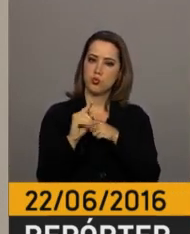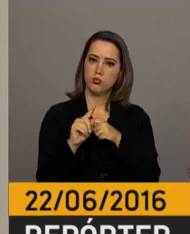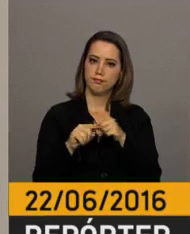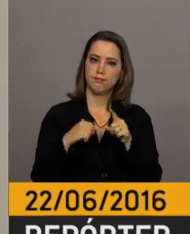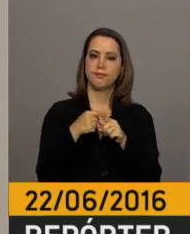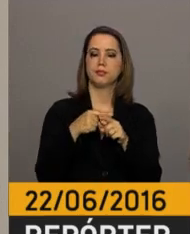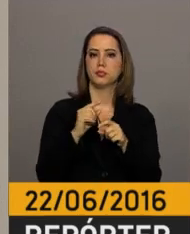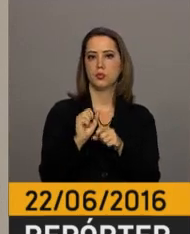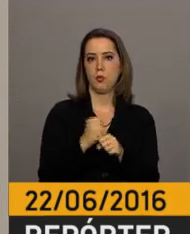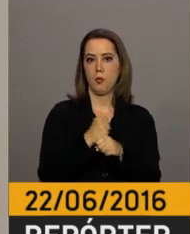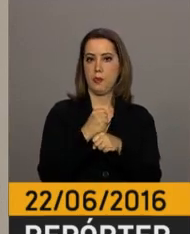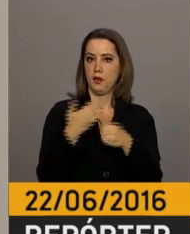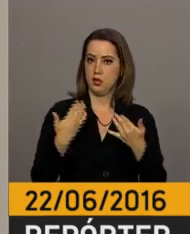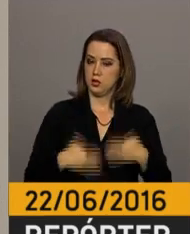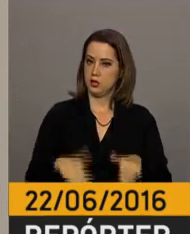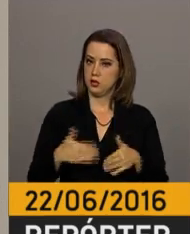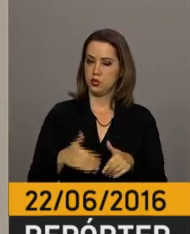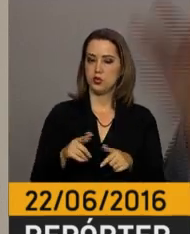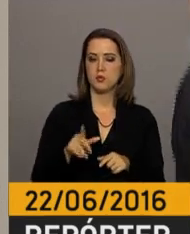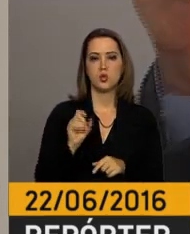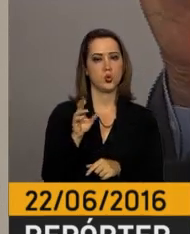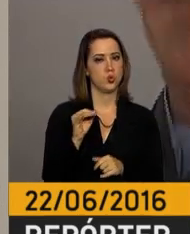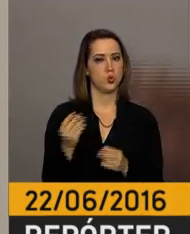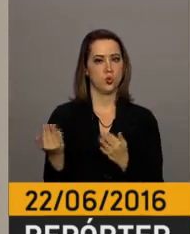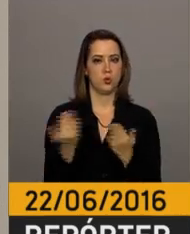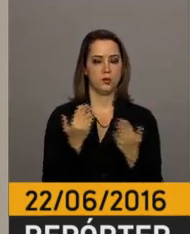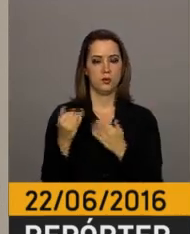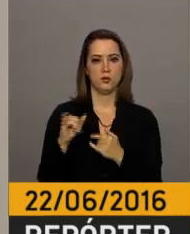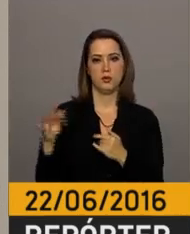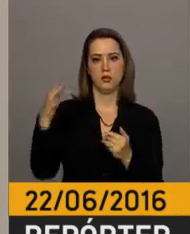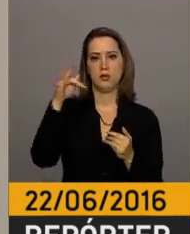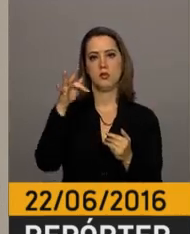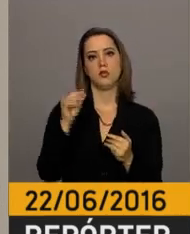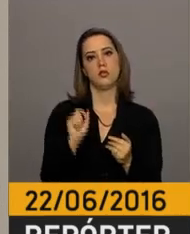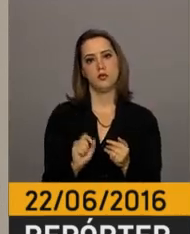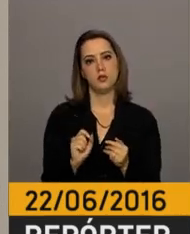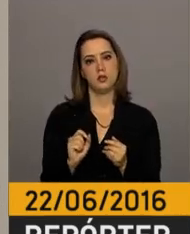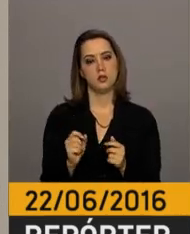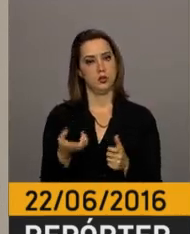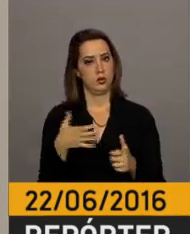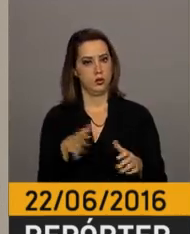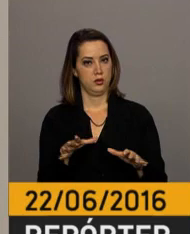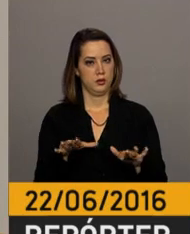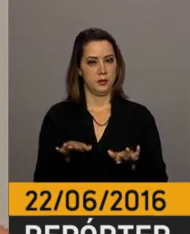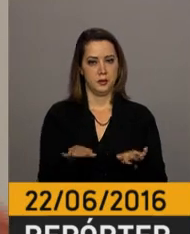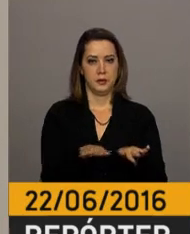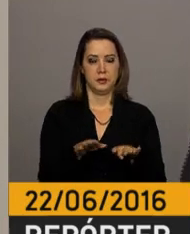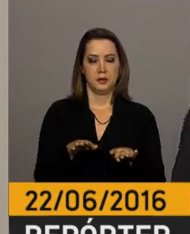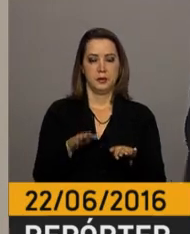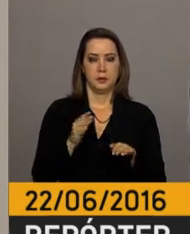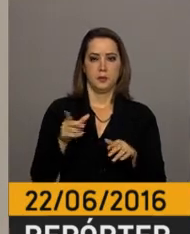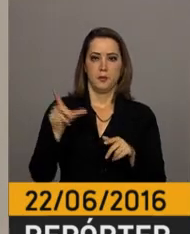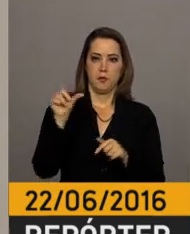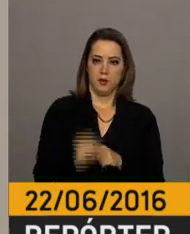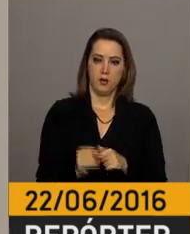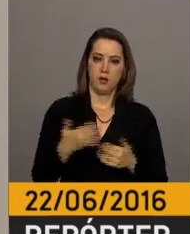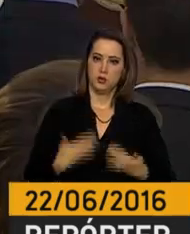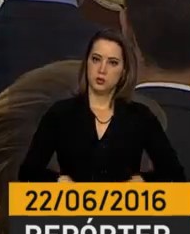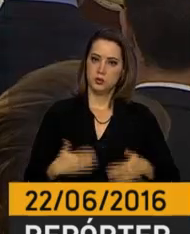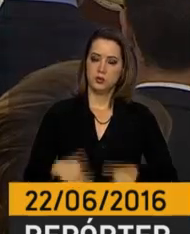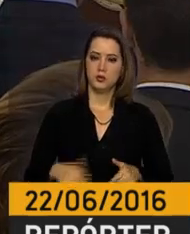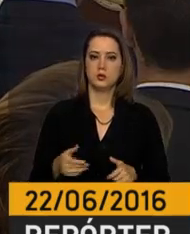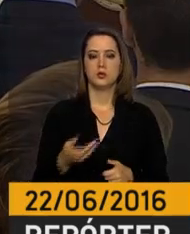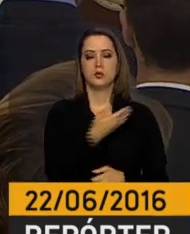o acréscimo relativo à inflação estamos segurando o os gastos públicos mas ao mesmo tempo vocês sabem convém